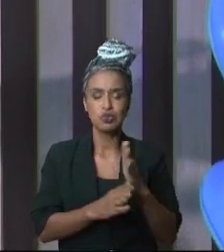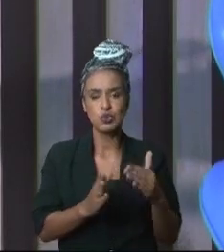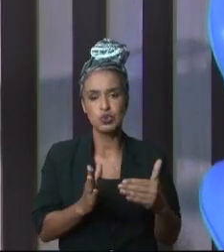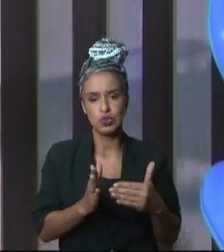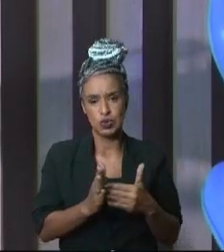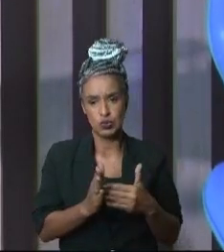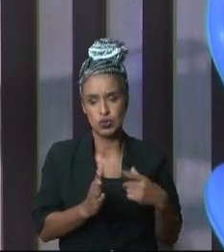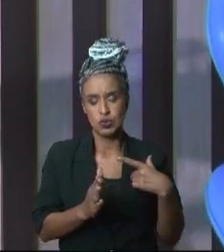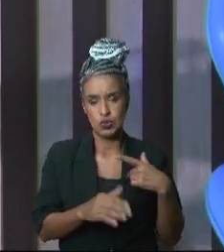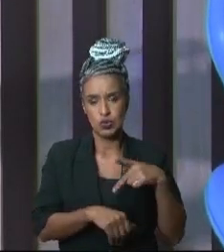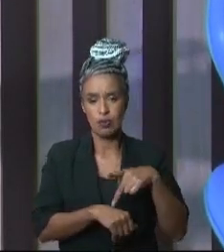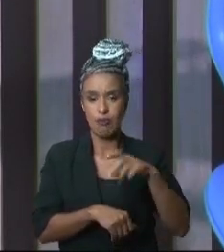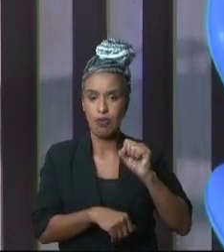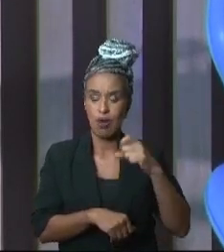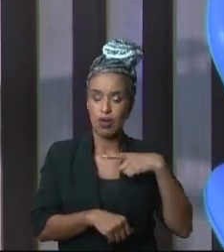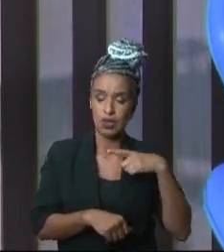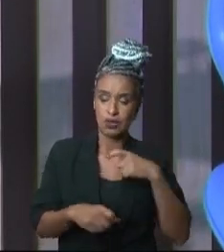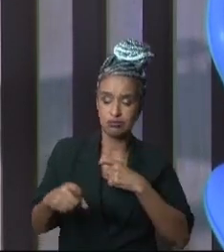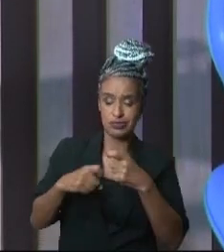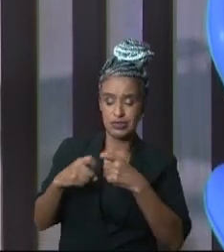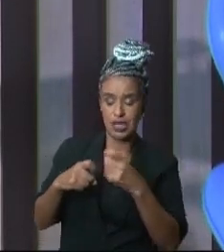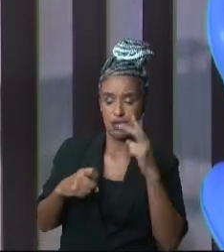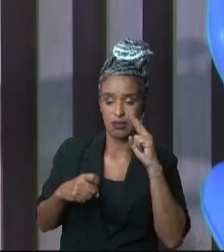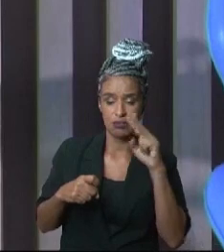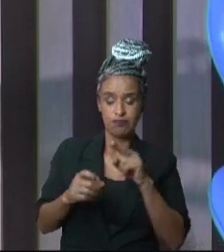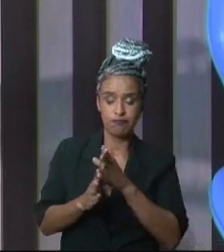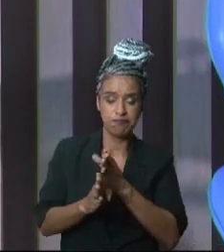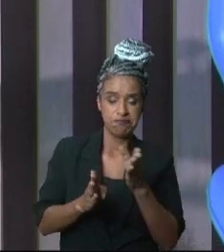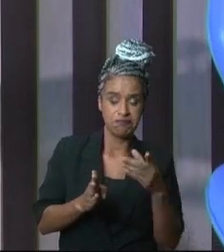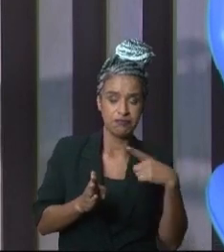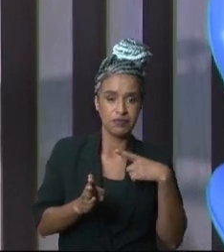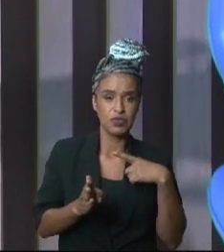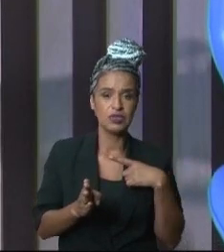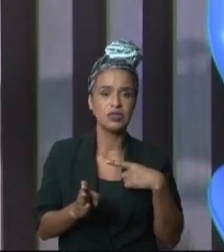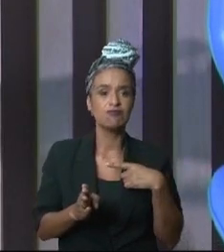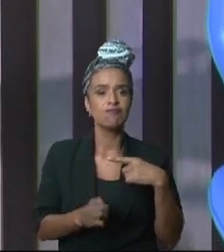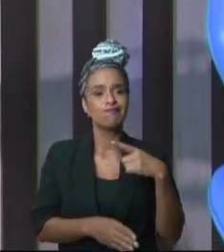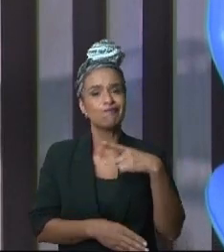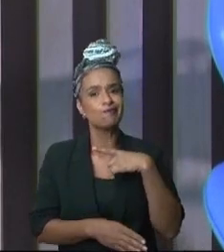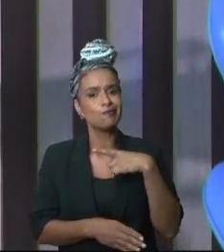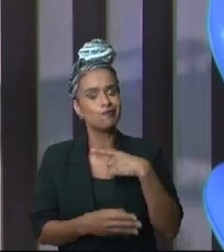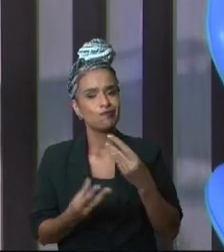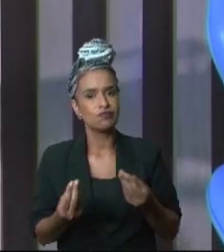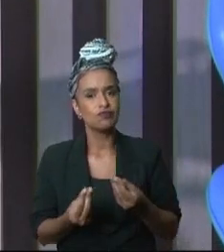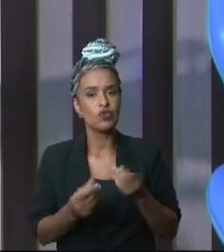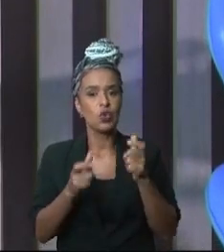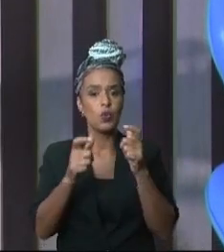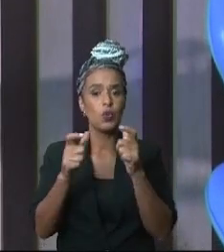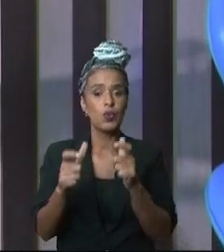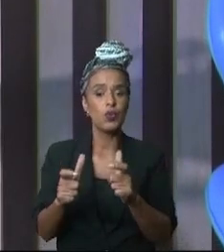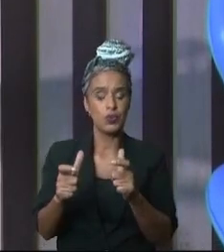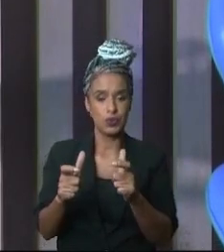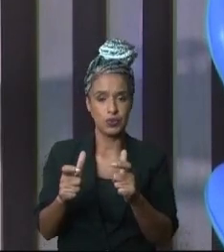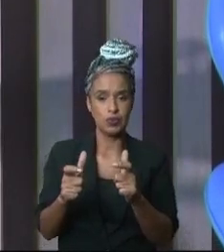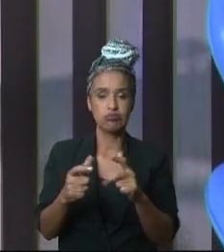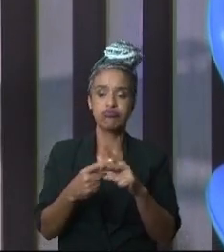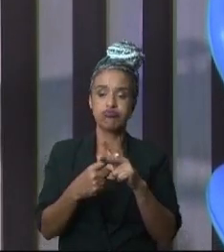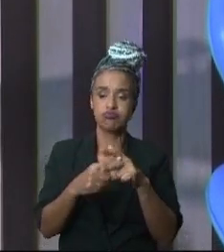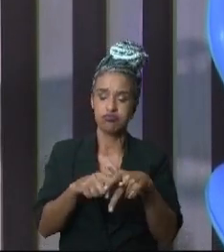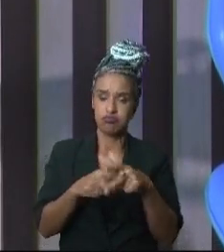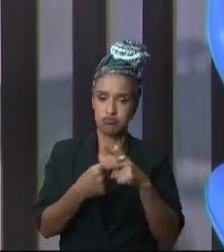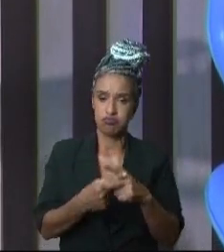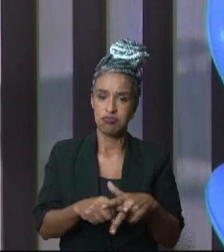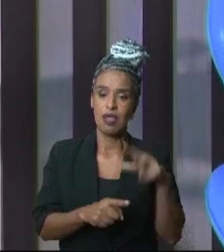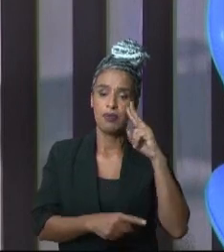na pós-guerra funciona na ordem multilateral e é perfeito. Existe lugar para reforma,